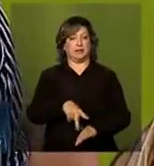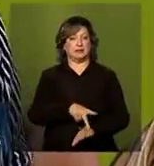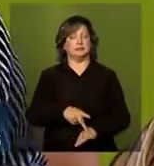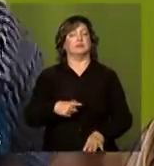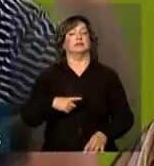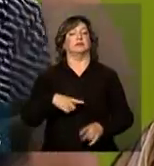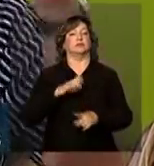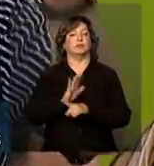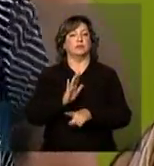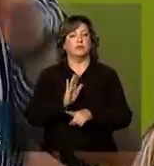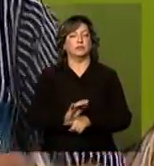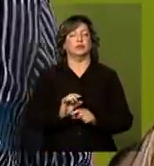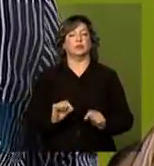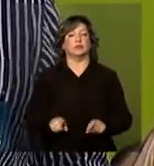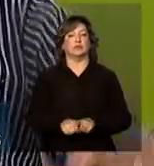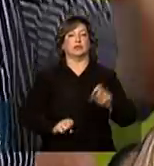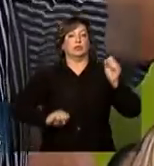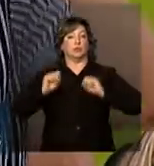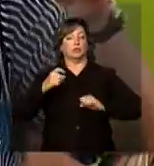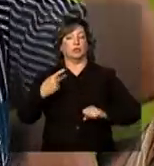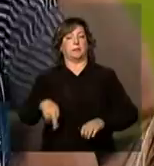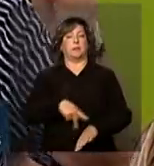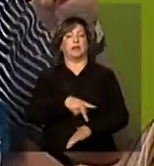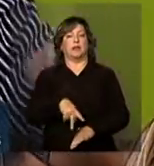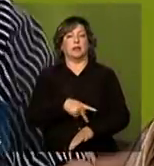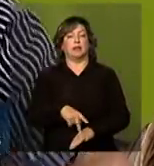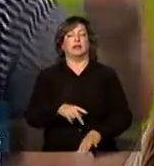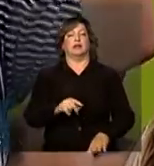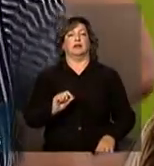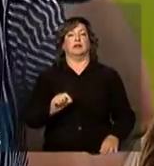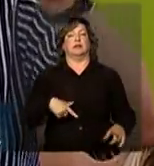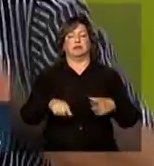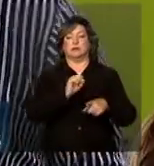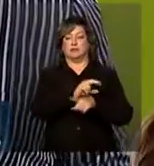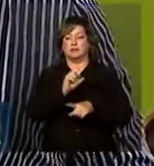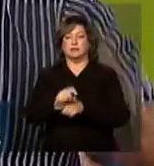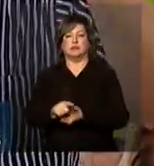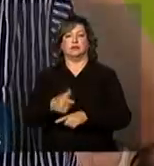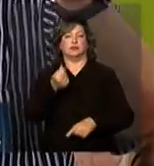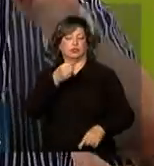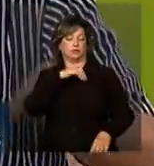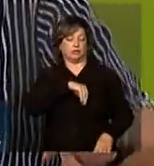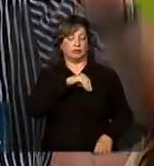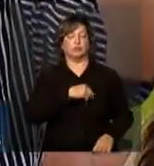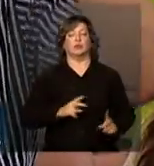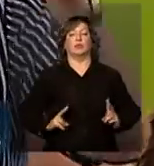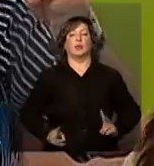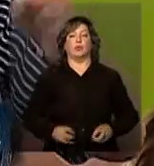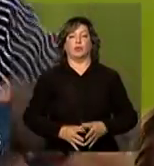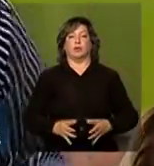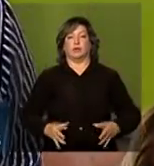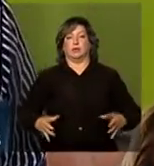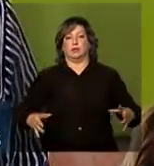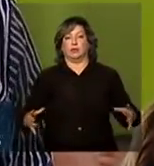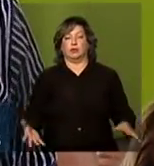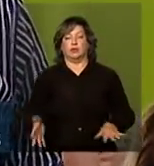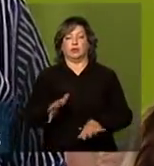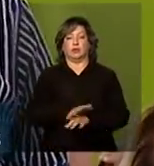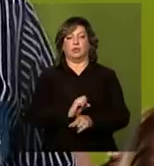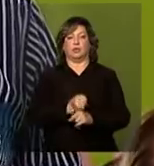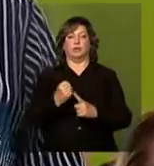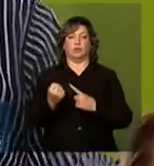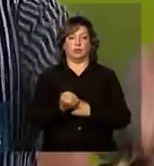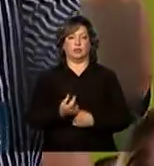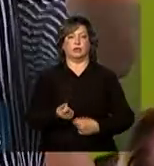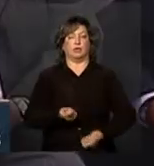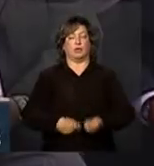estimulando a indústria do nosso país gerando emprego e renda para que o nosso país continue Crescendo com inclusão econômica e social